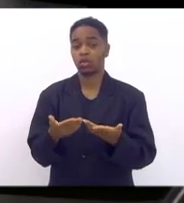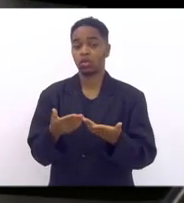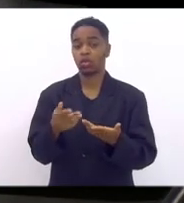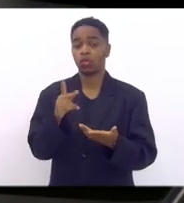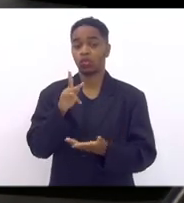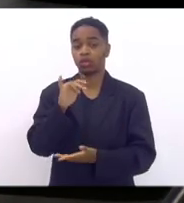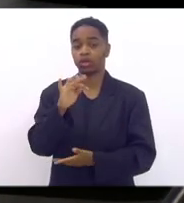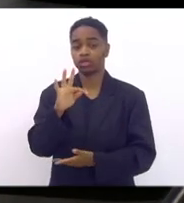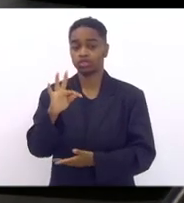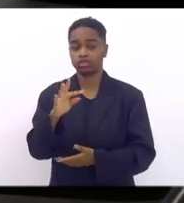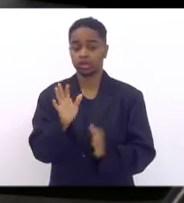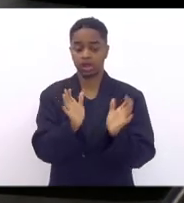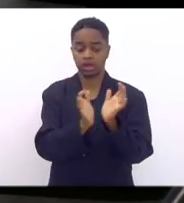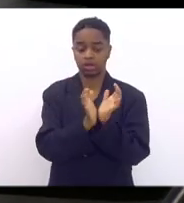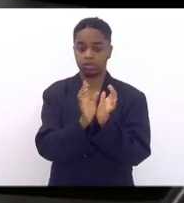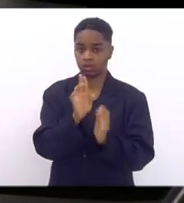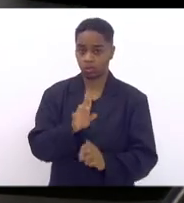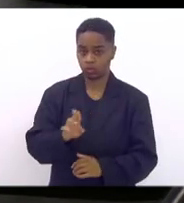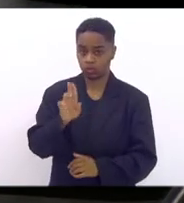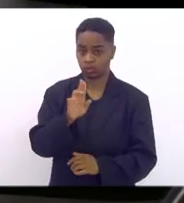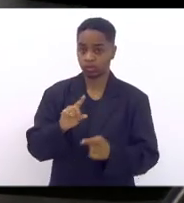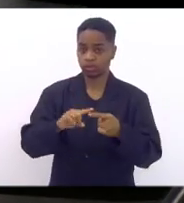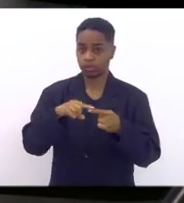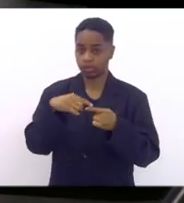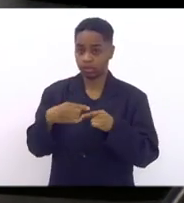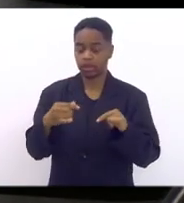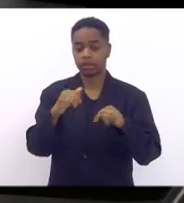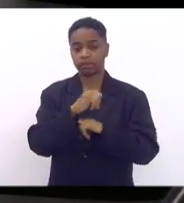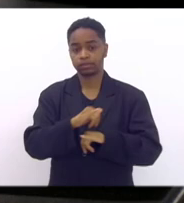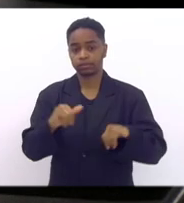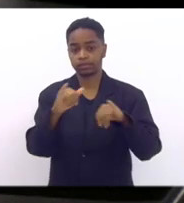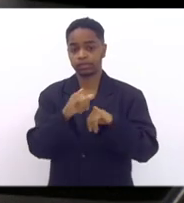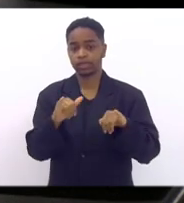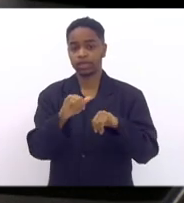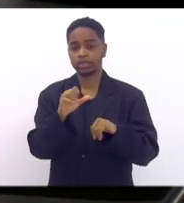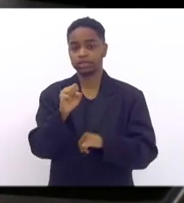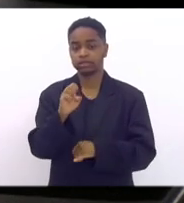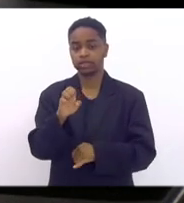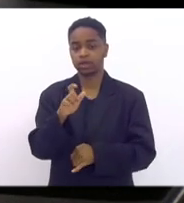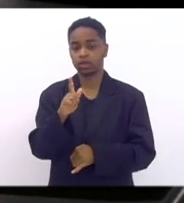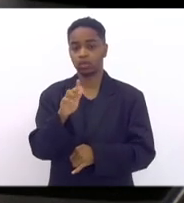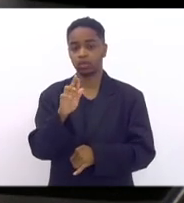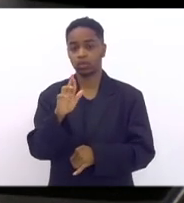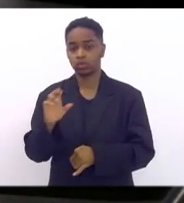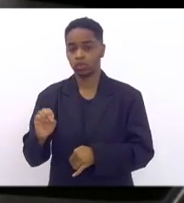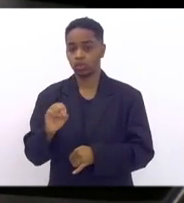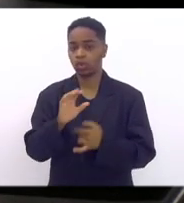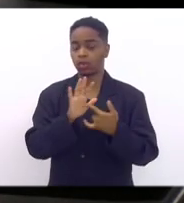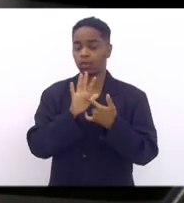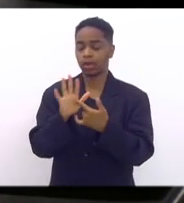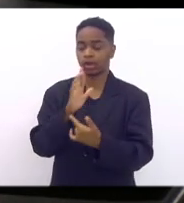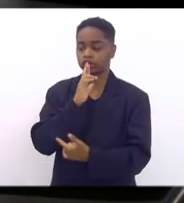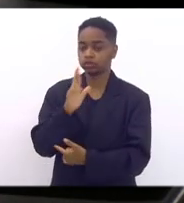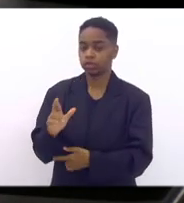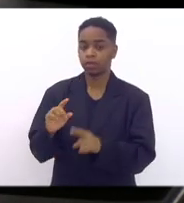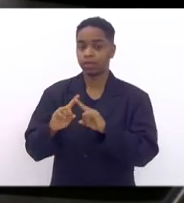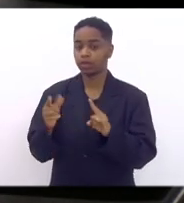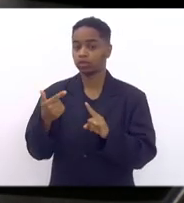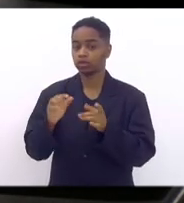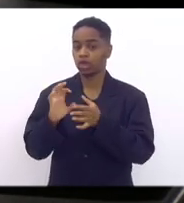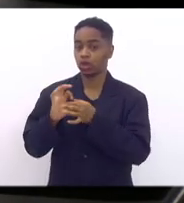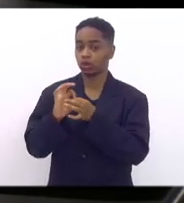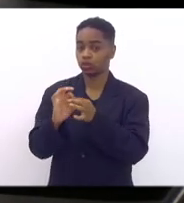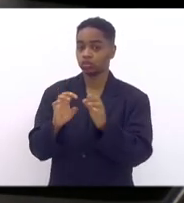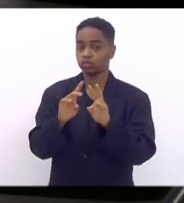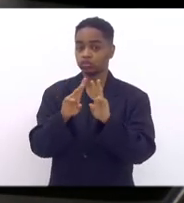própria tripulação seria acionado esse seguro que daria uma resposta sem nenhum contexto sobre a sensibilidade